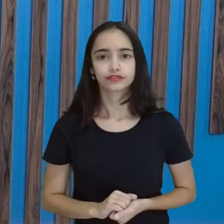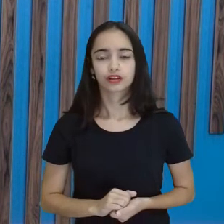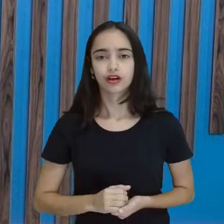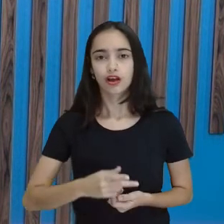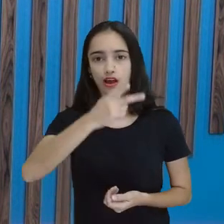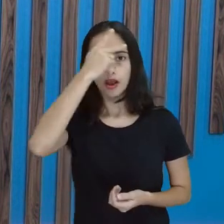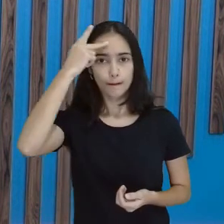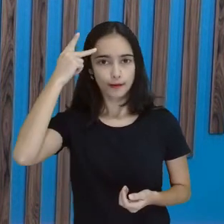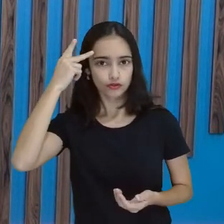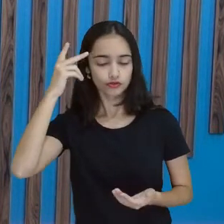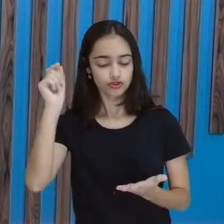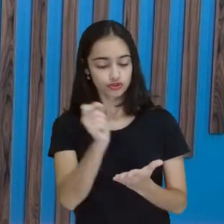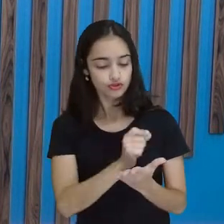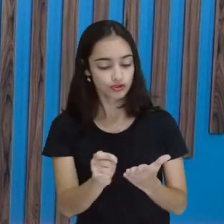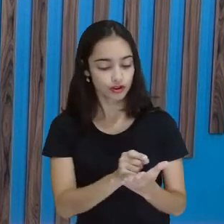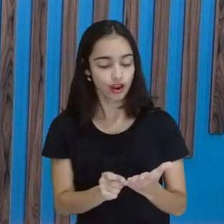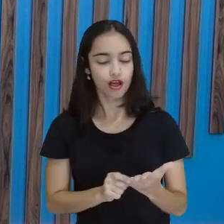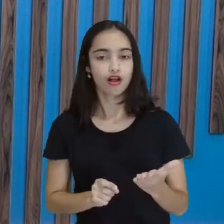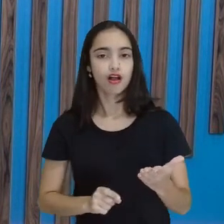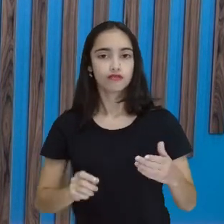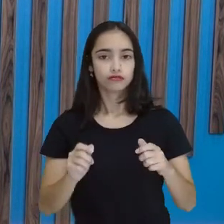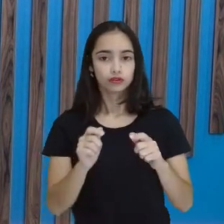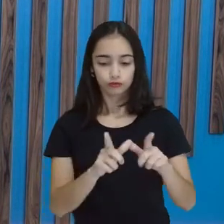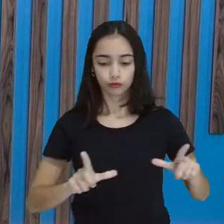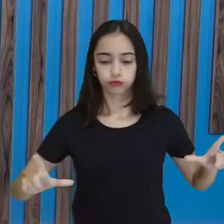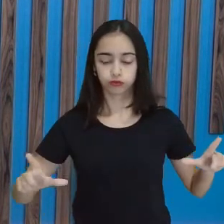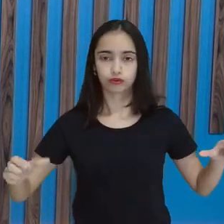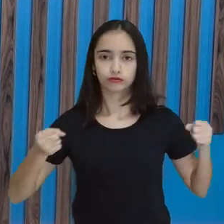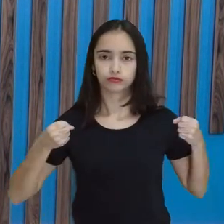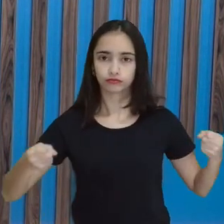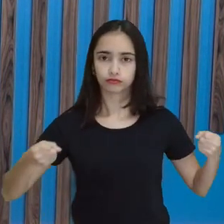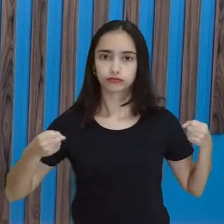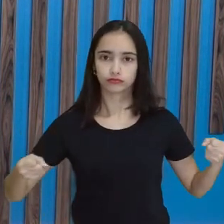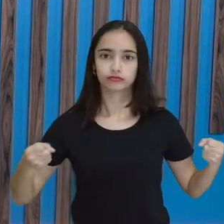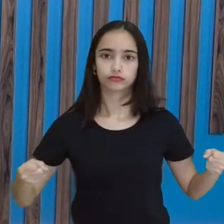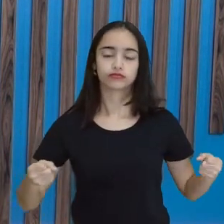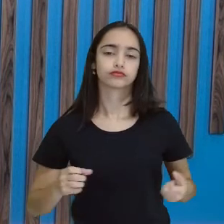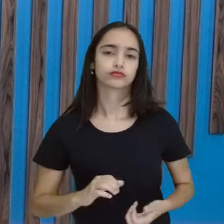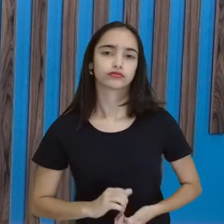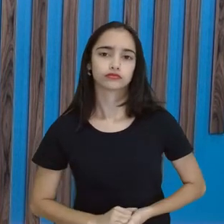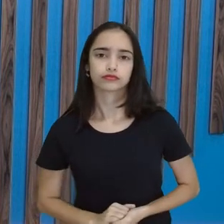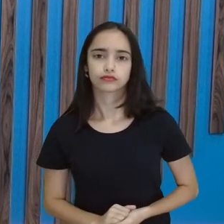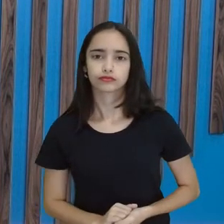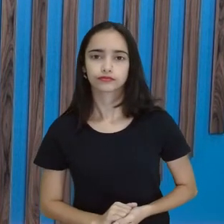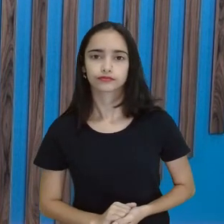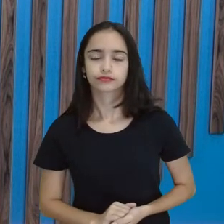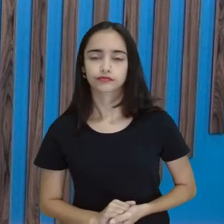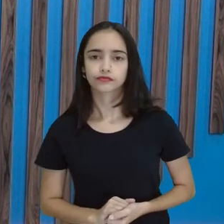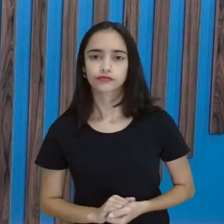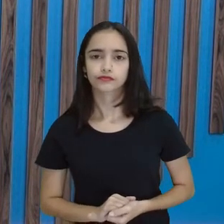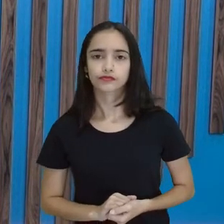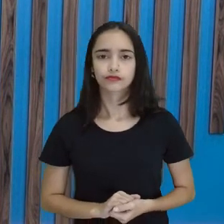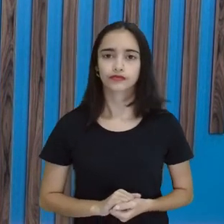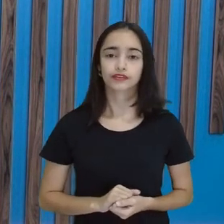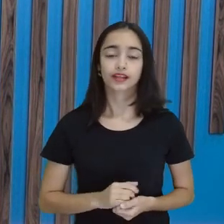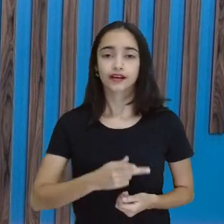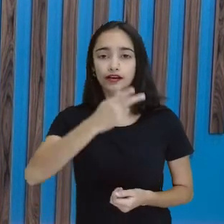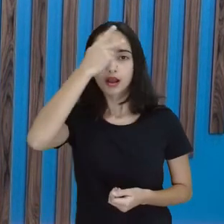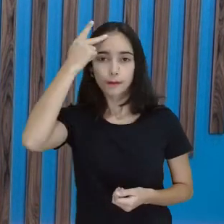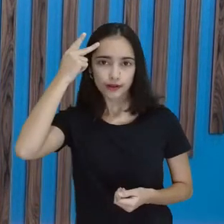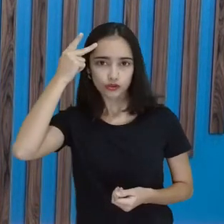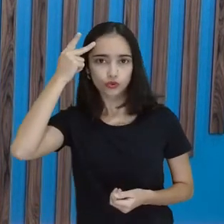escola você já viu esse tipo de material exposto? E aí, o que será esse material? É justamente o tipo